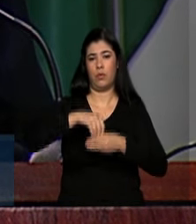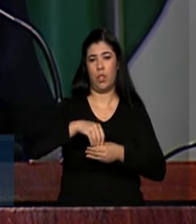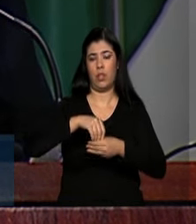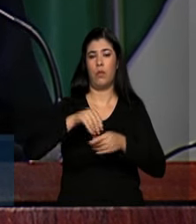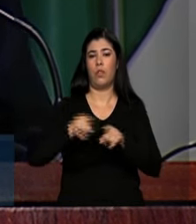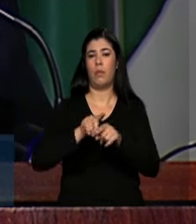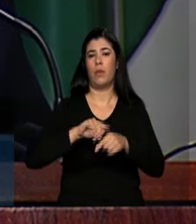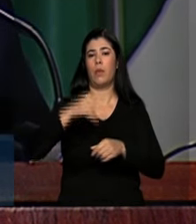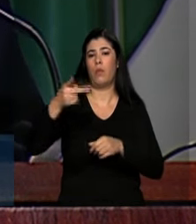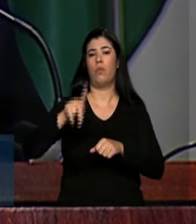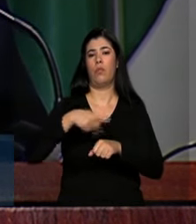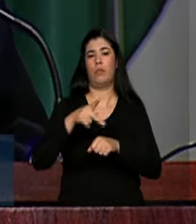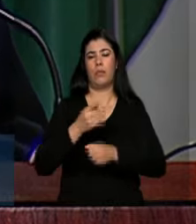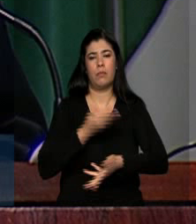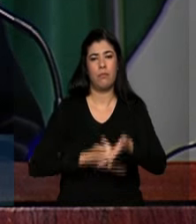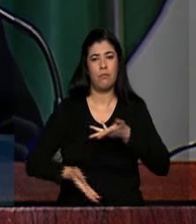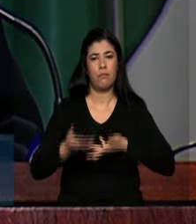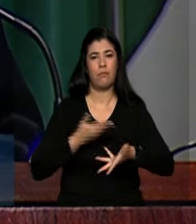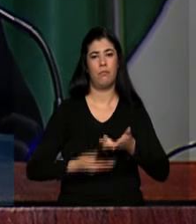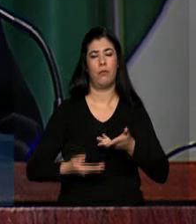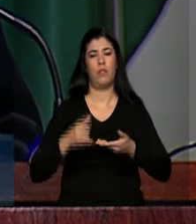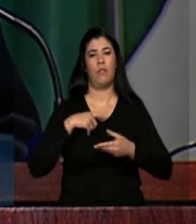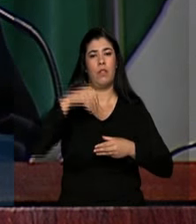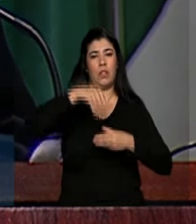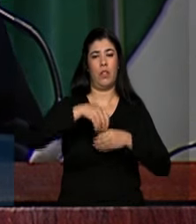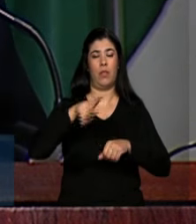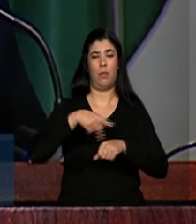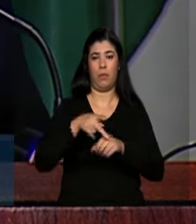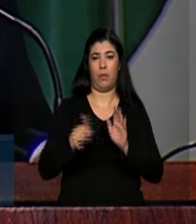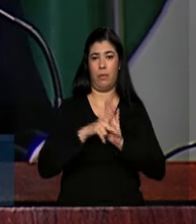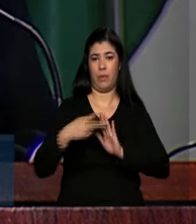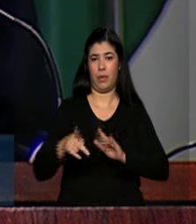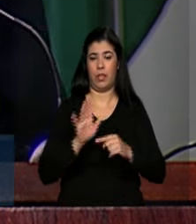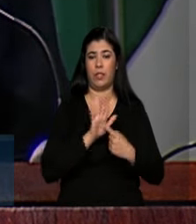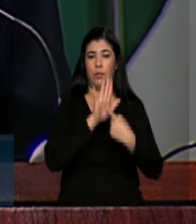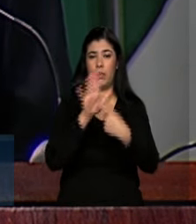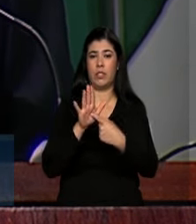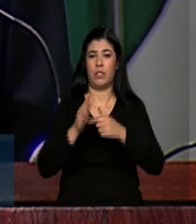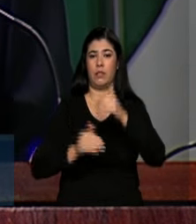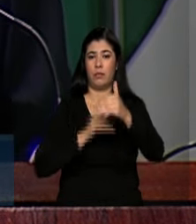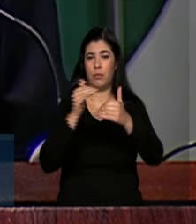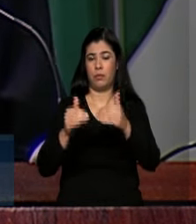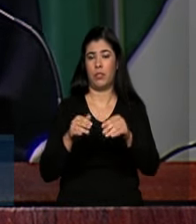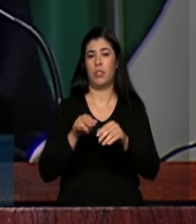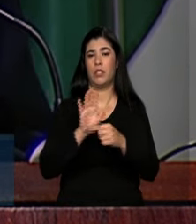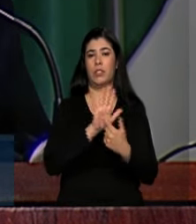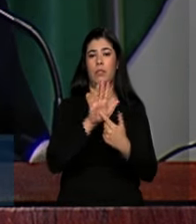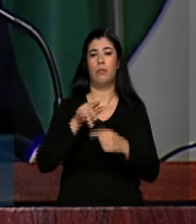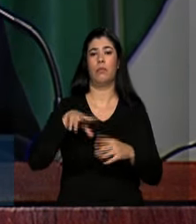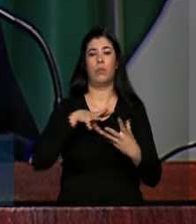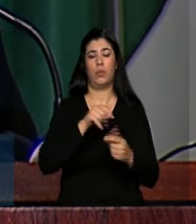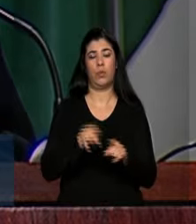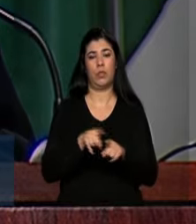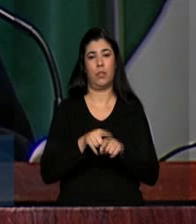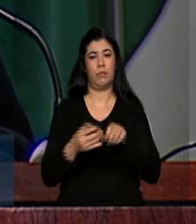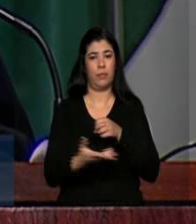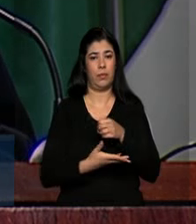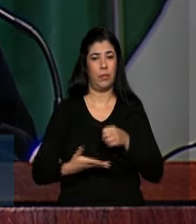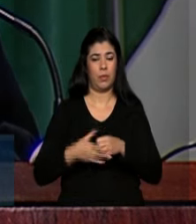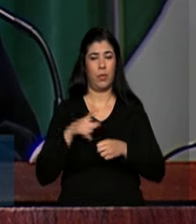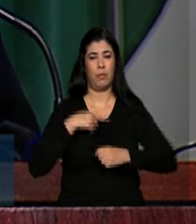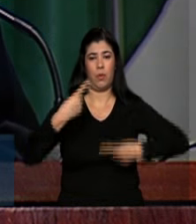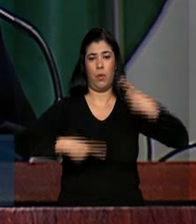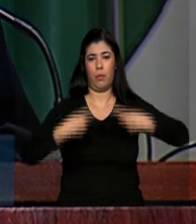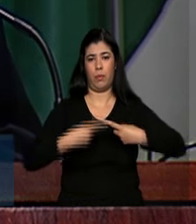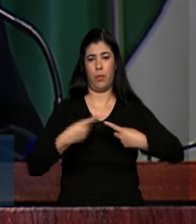externa, entre desenvolver-se internamente e projetar-se externamente, constitui um dos fundamentos de toda a política